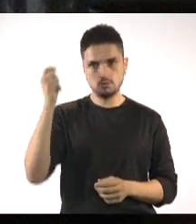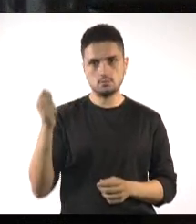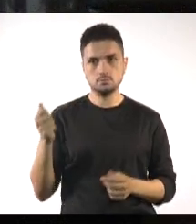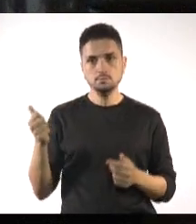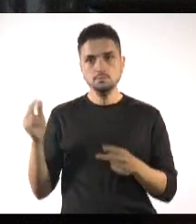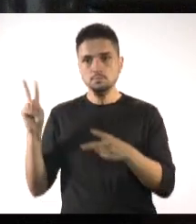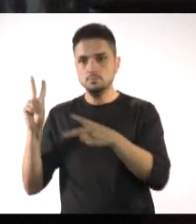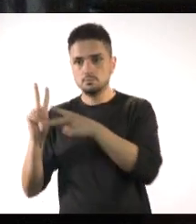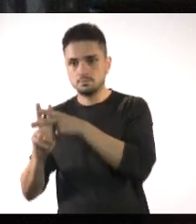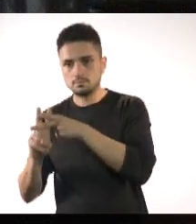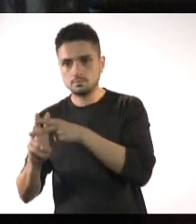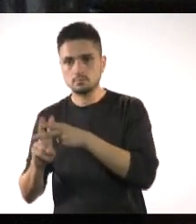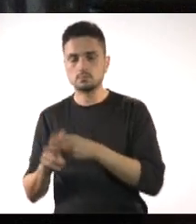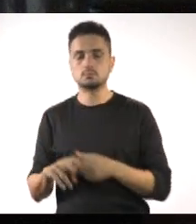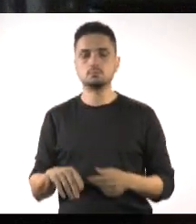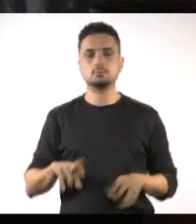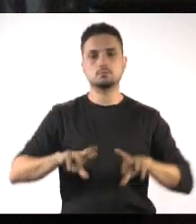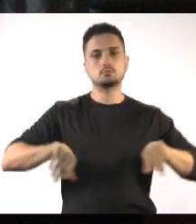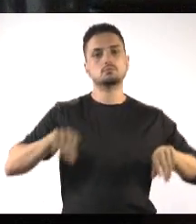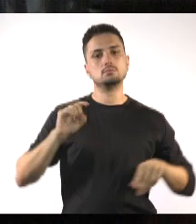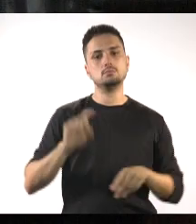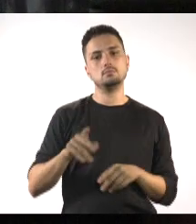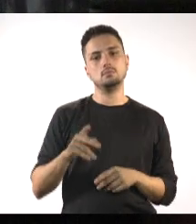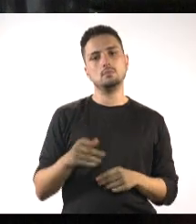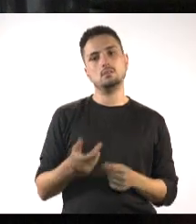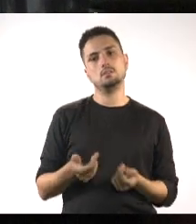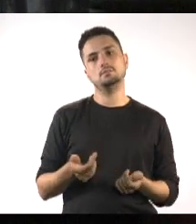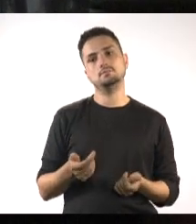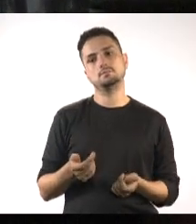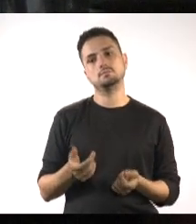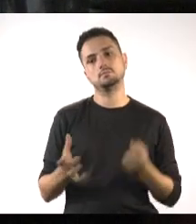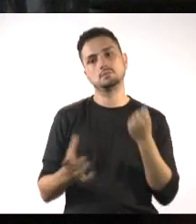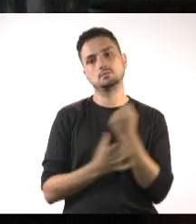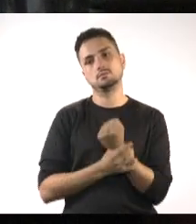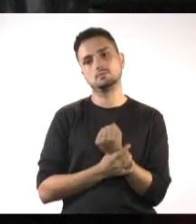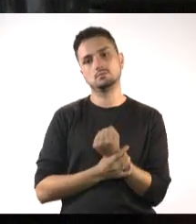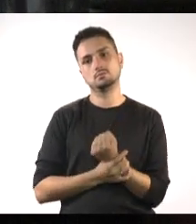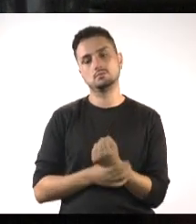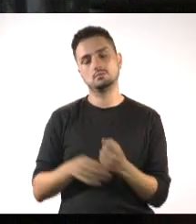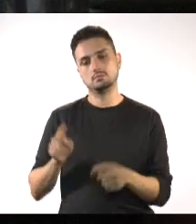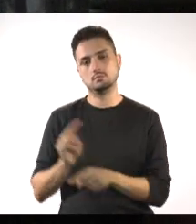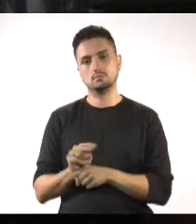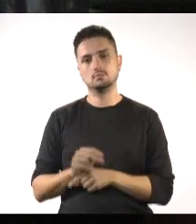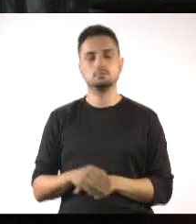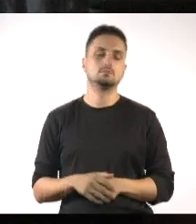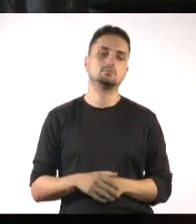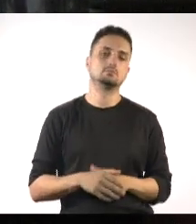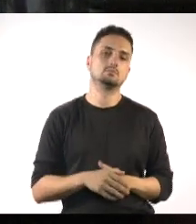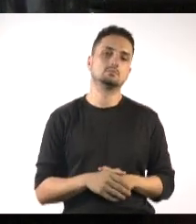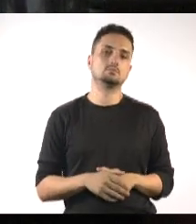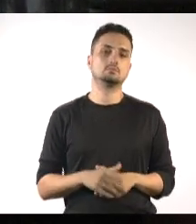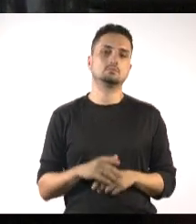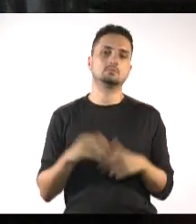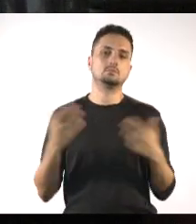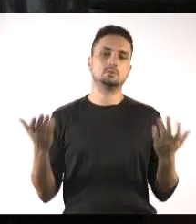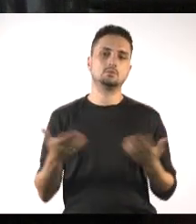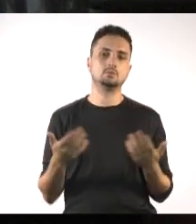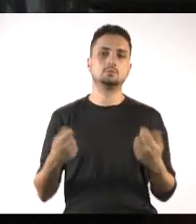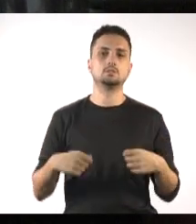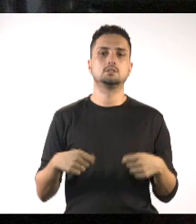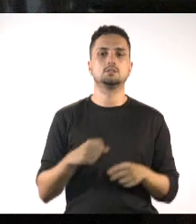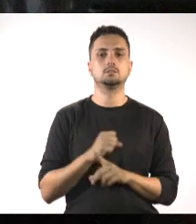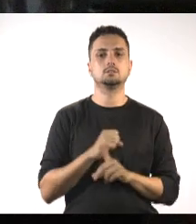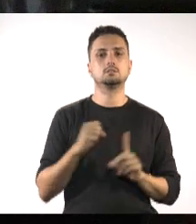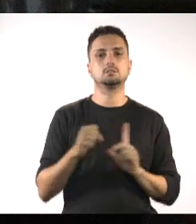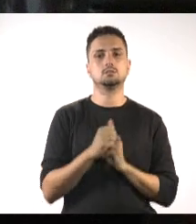de segurança que vê apenas a punição pelo qual passa a pessoa. Nesses tempos de tanta necessidade de levar a pessoa a